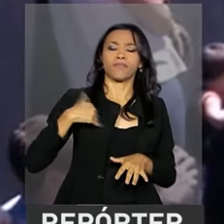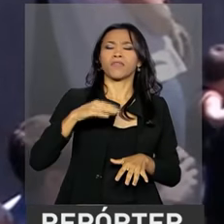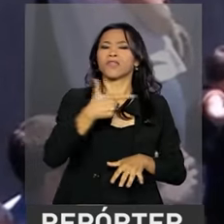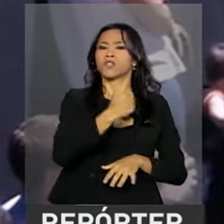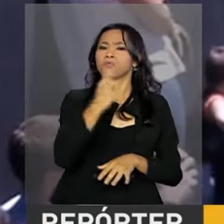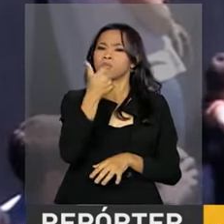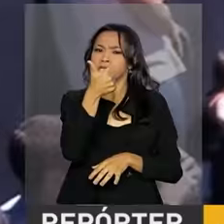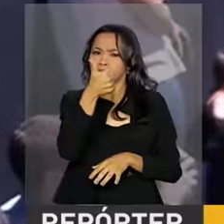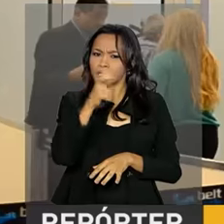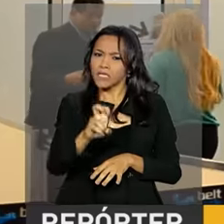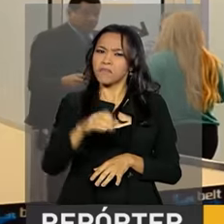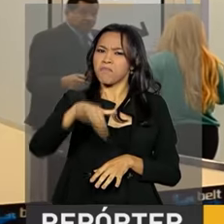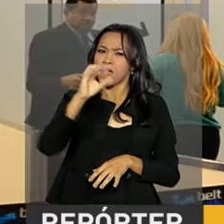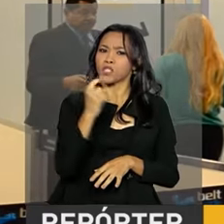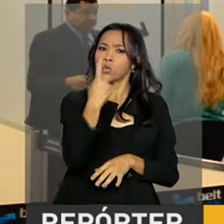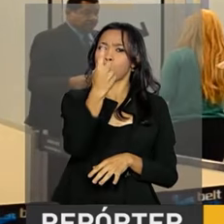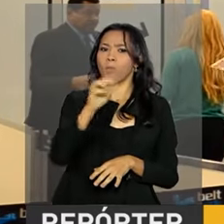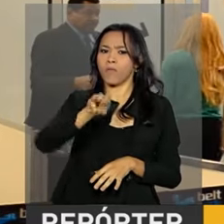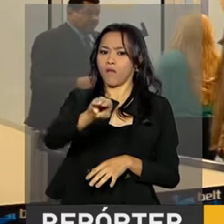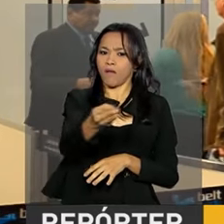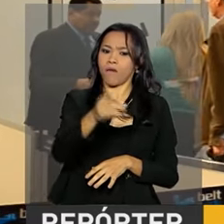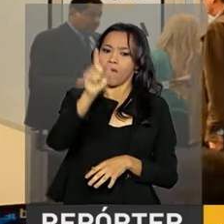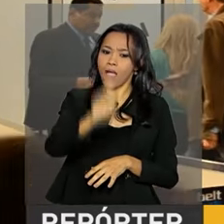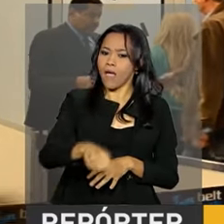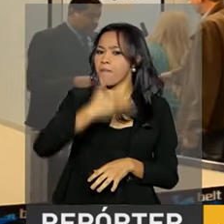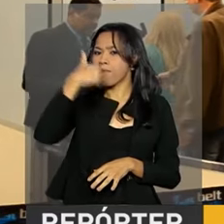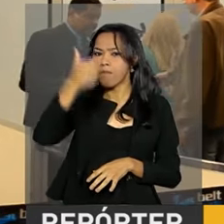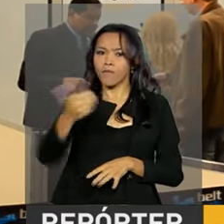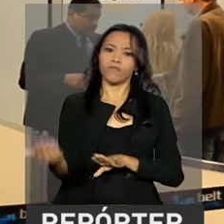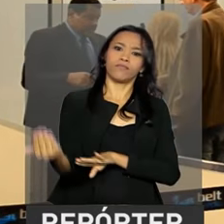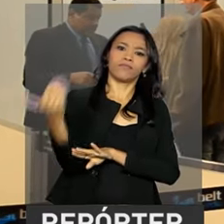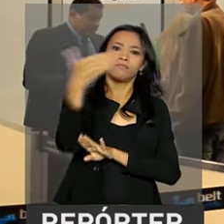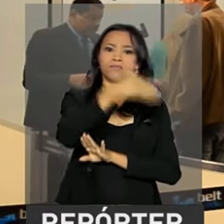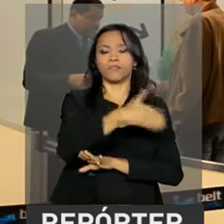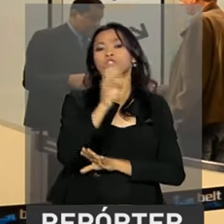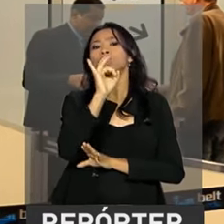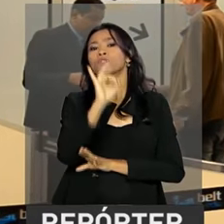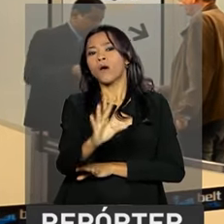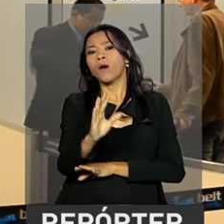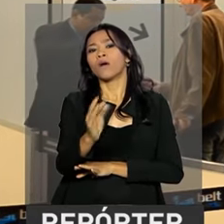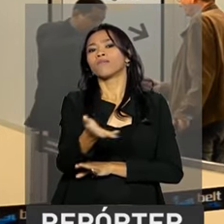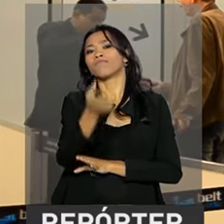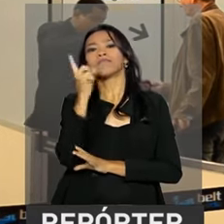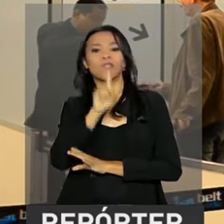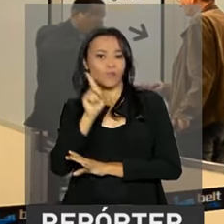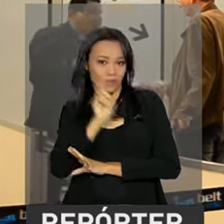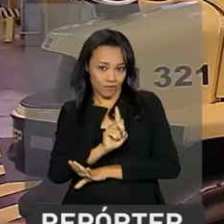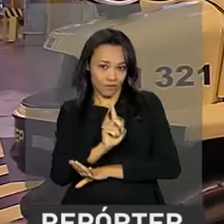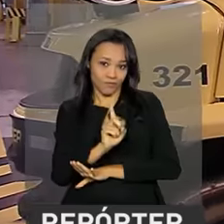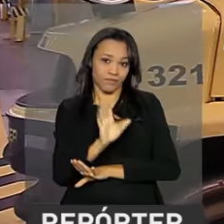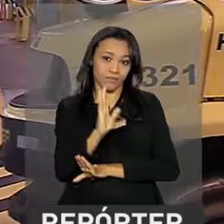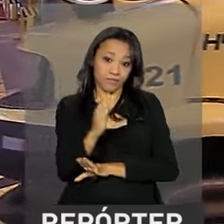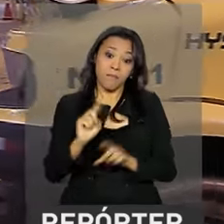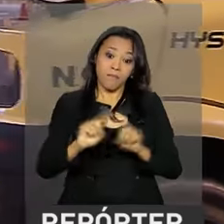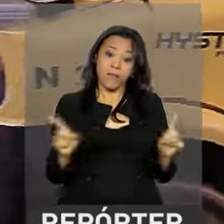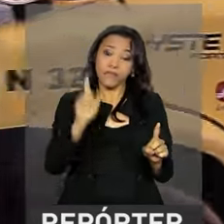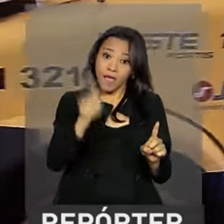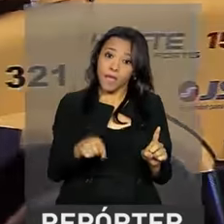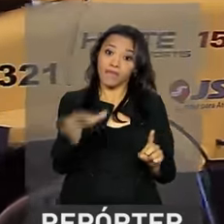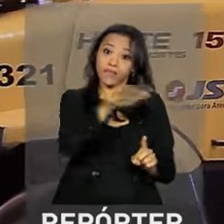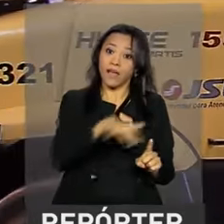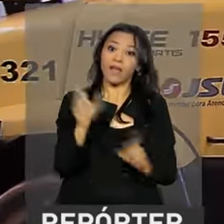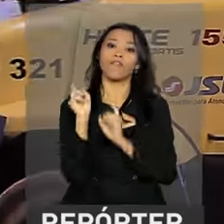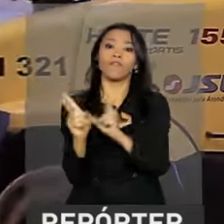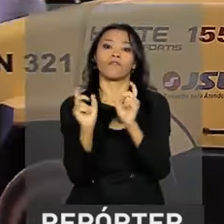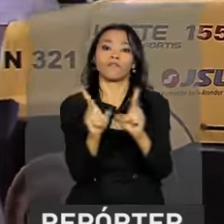de 1 milhão estiveram lá. É o nosso destino preferido, ficando atrás apenas nos Estados Unidos. Mas é no comércio